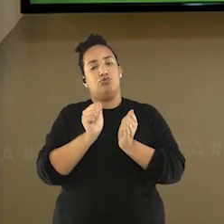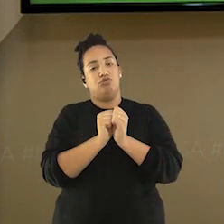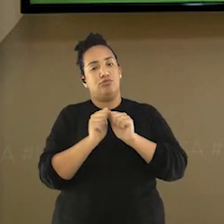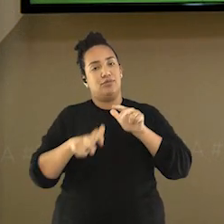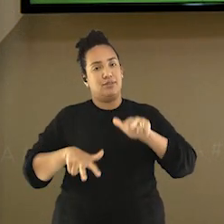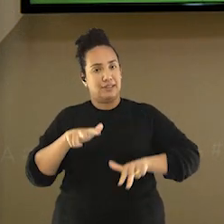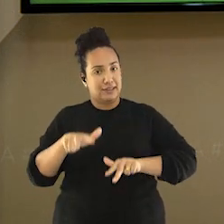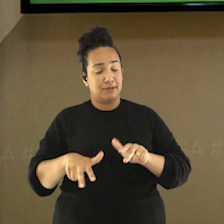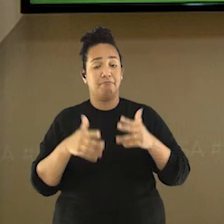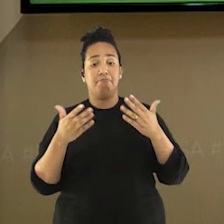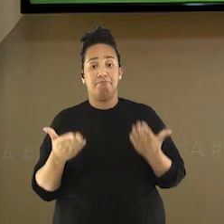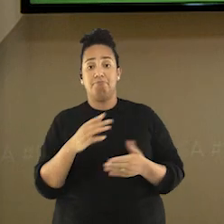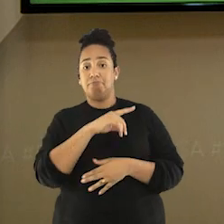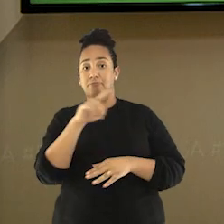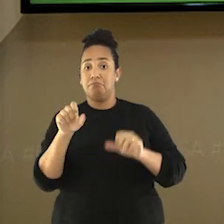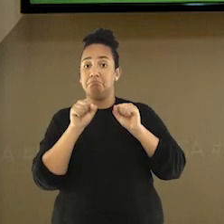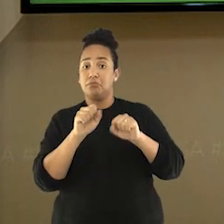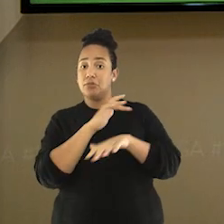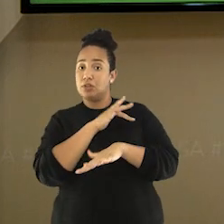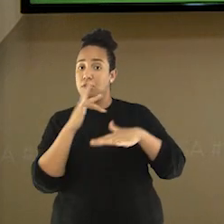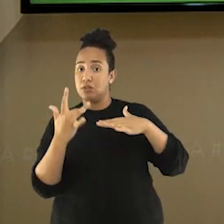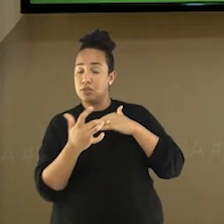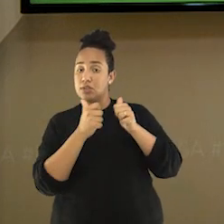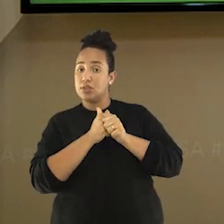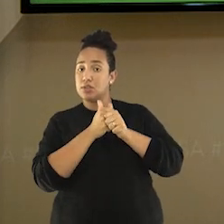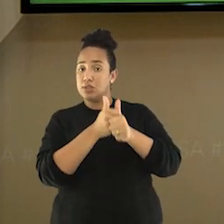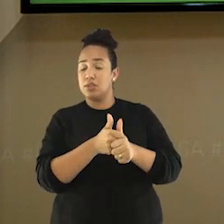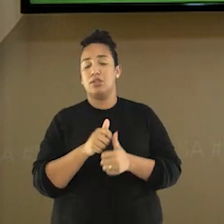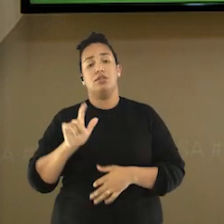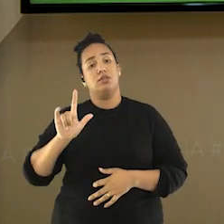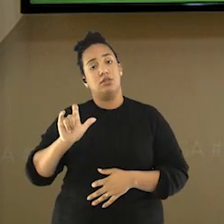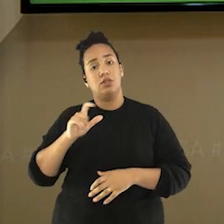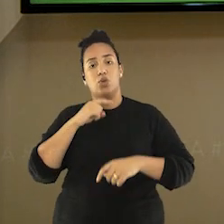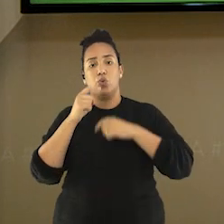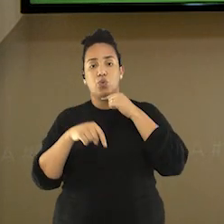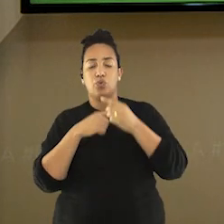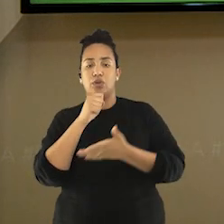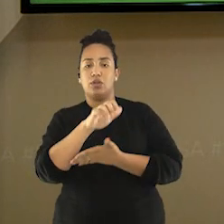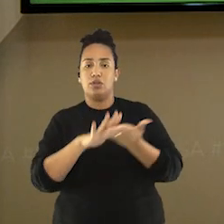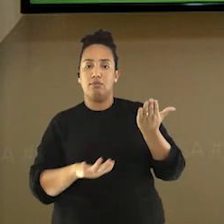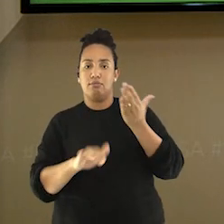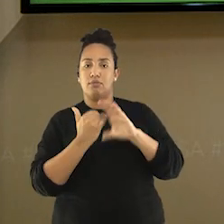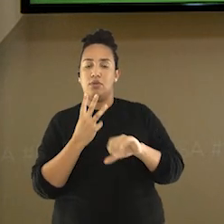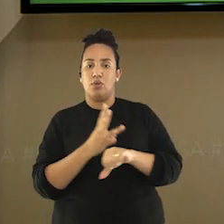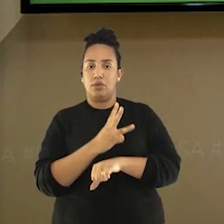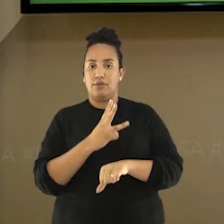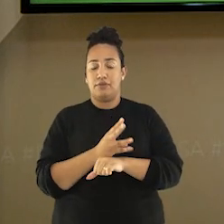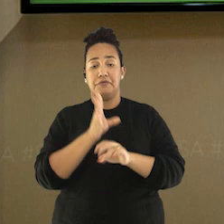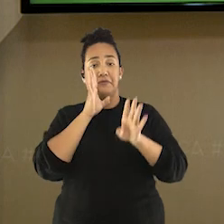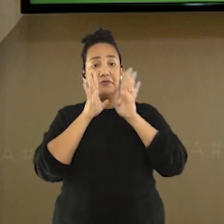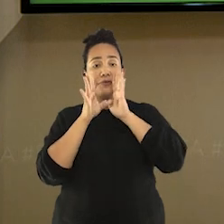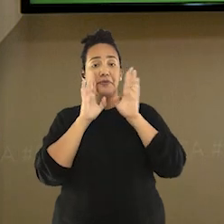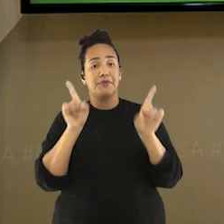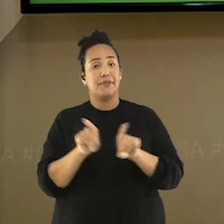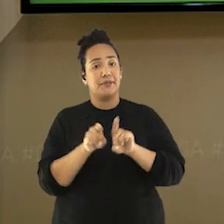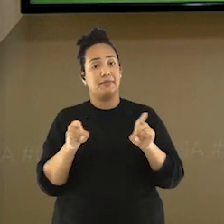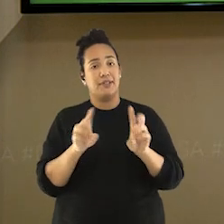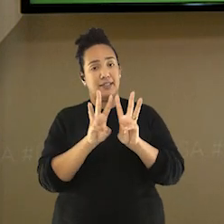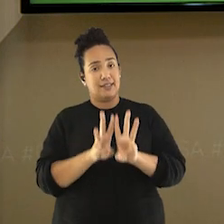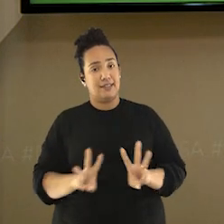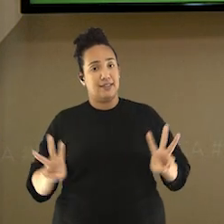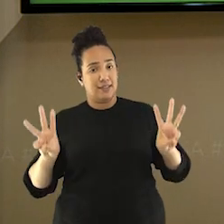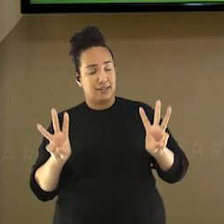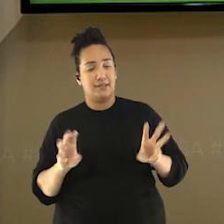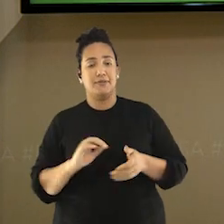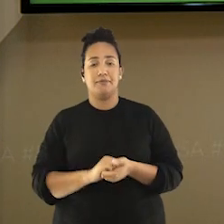tal acompanhar o Dever em Casa na TV nas redes sociais? Siga o nosso Instagram, enviem dúvidas e atividades pelo WhatsApp, acompanhe nosso Facebook e visitem nosso